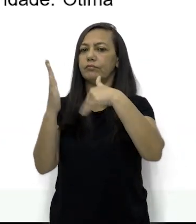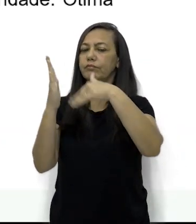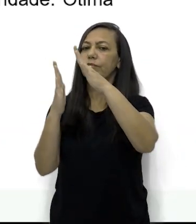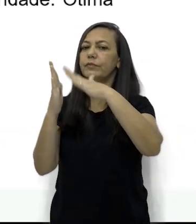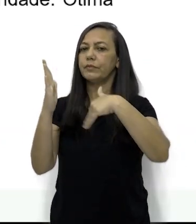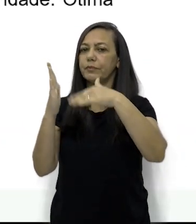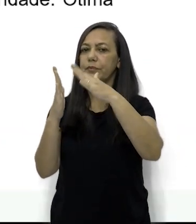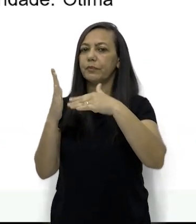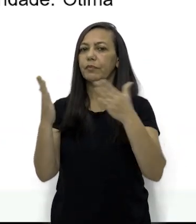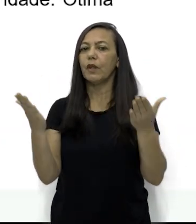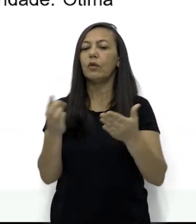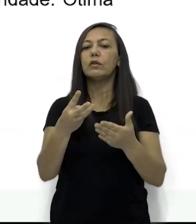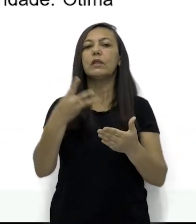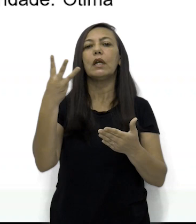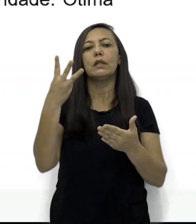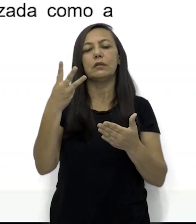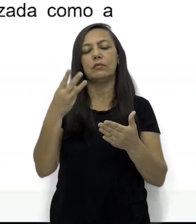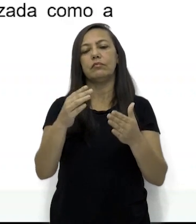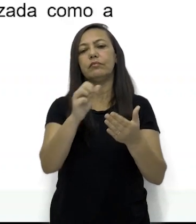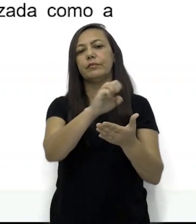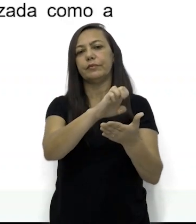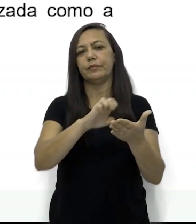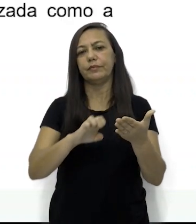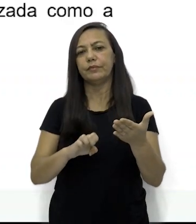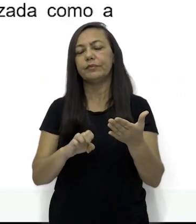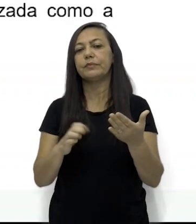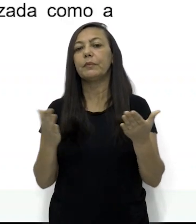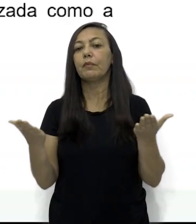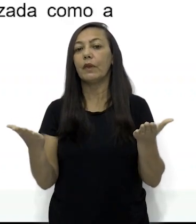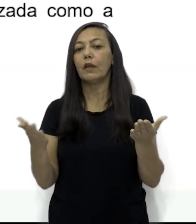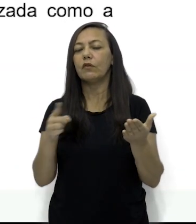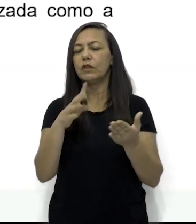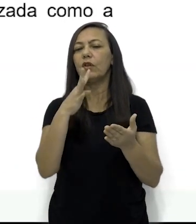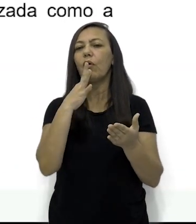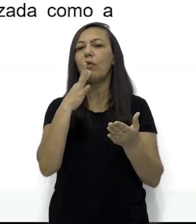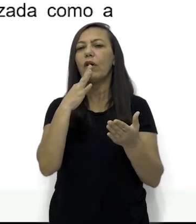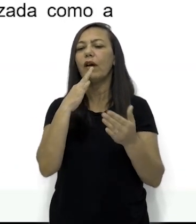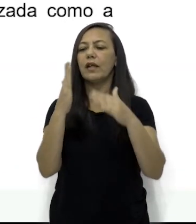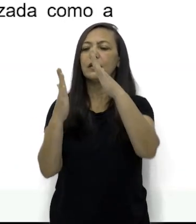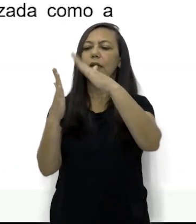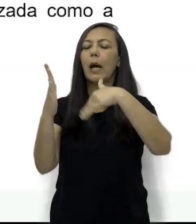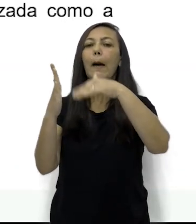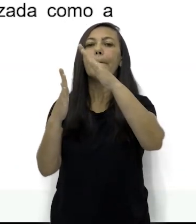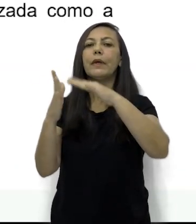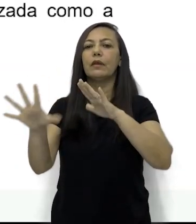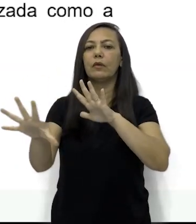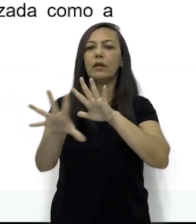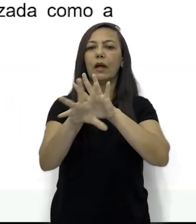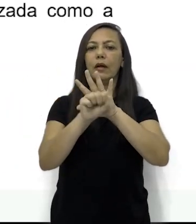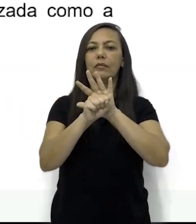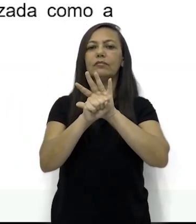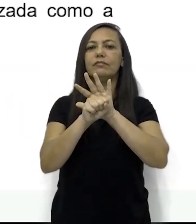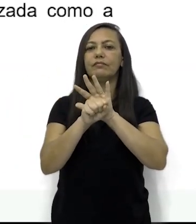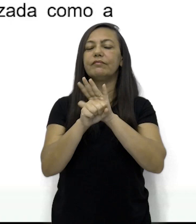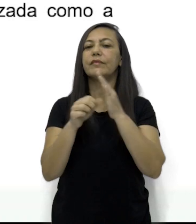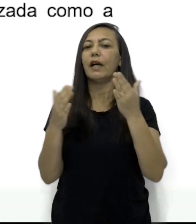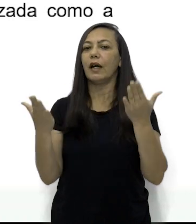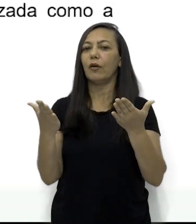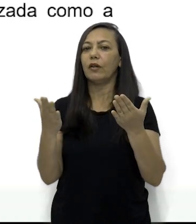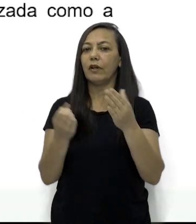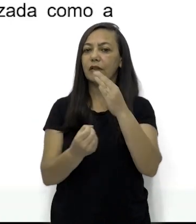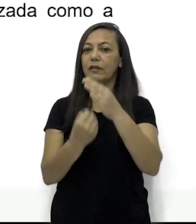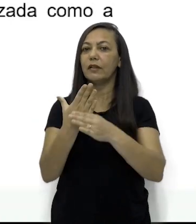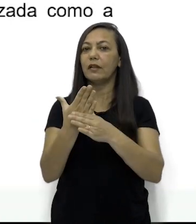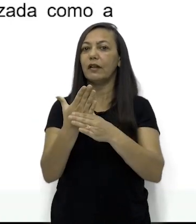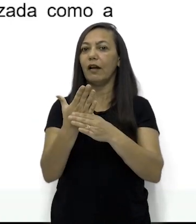bom? Vamos para o nosso terceiro exercício. Agora que você conhece sobre a pintura abstrata, que tal fazermos